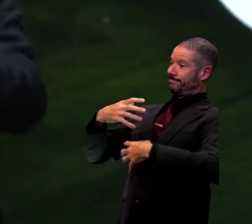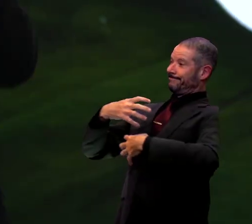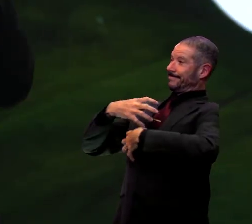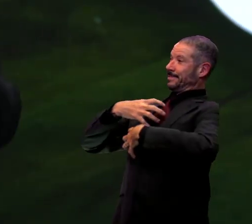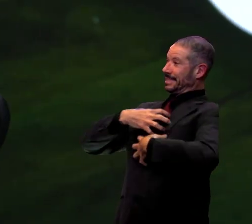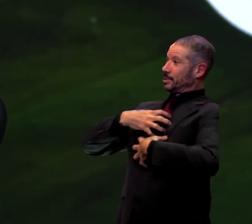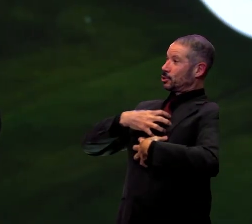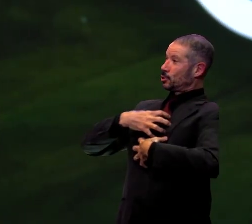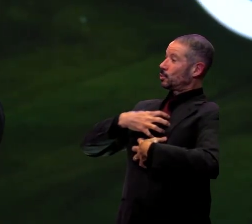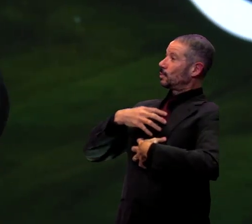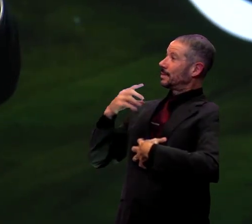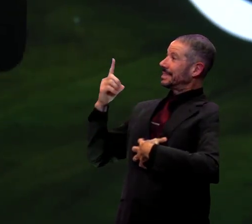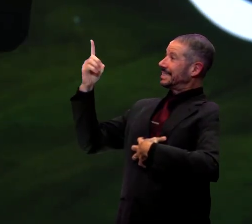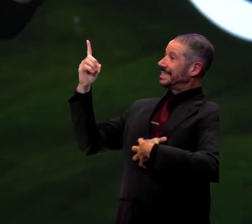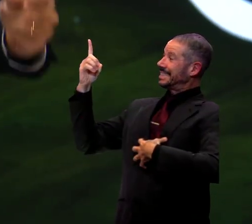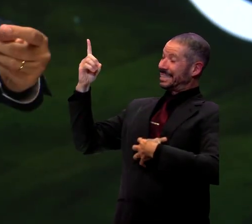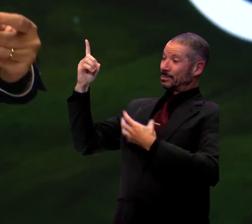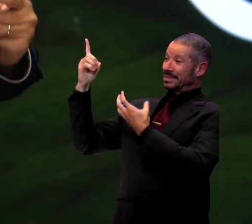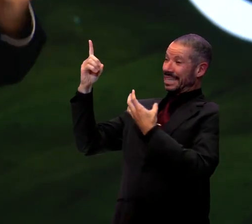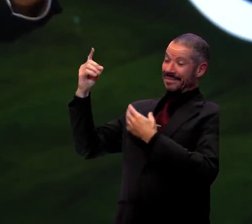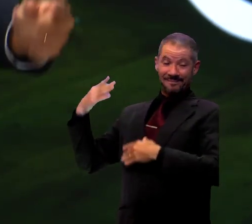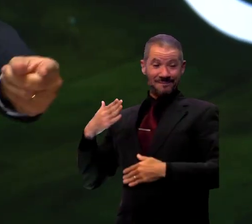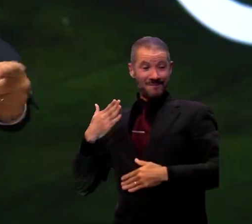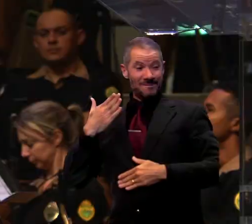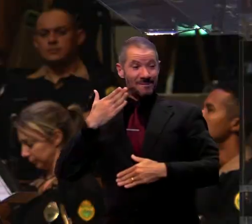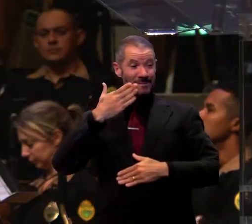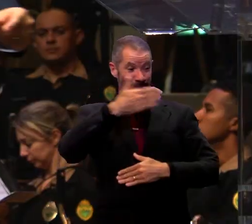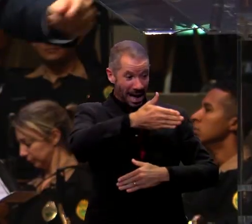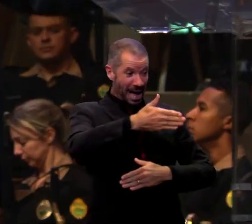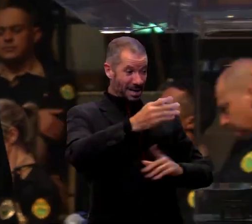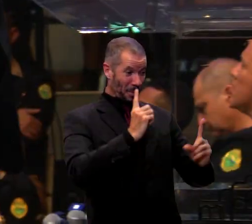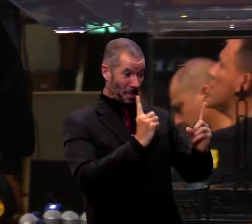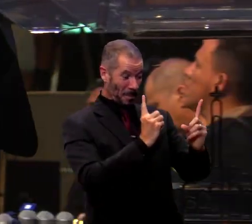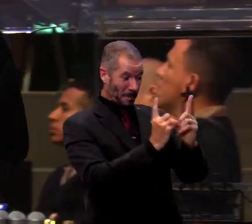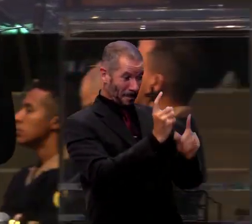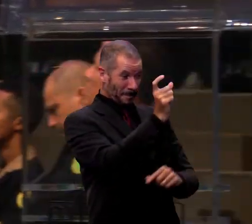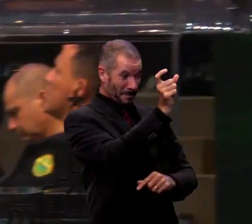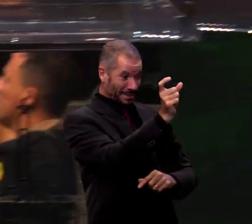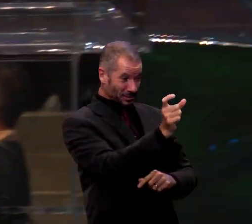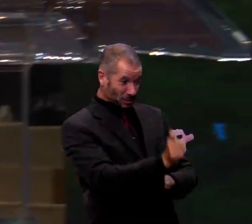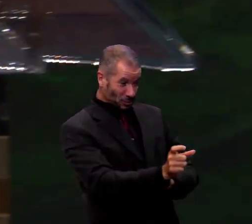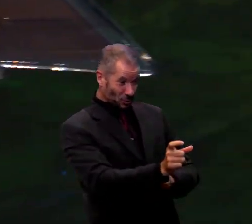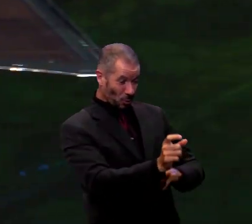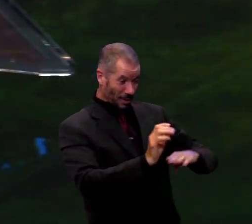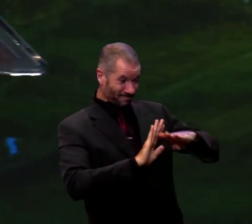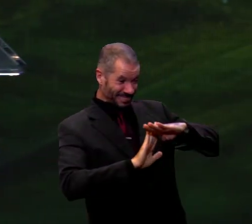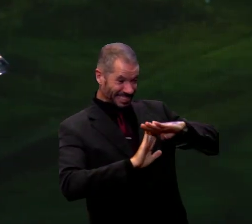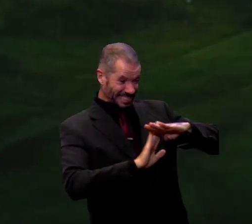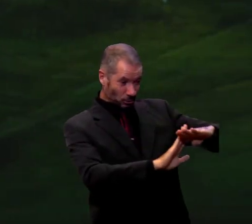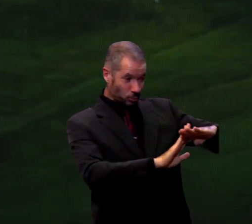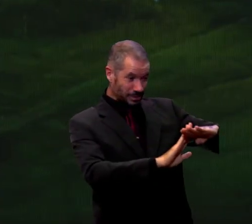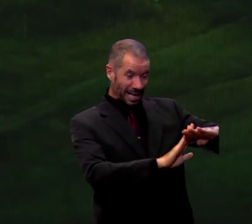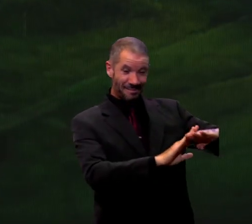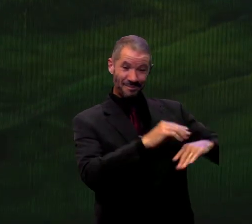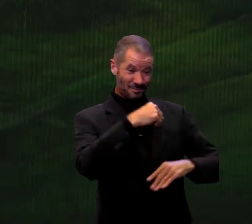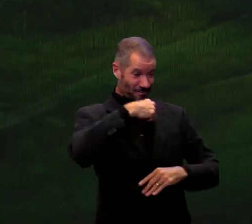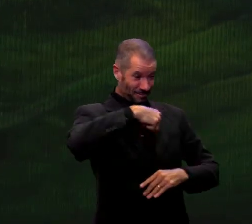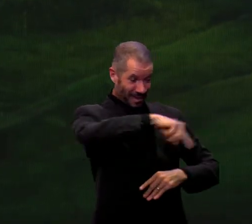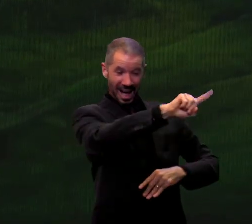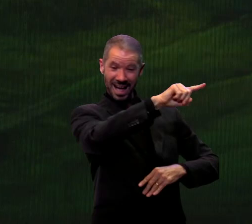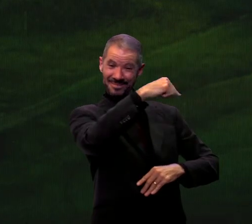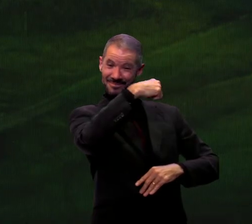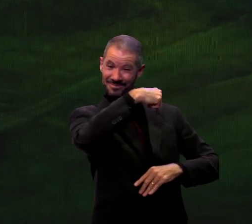forma, é porque Deus espera que você ali, para aquela pessoa, seja a mão de Deus, seja a resposta de Deus. Vai